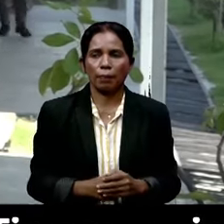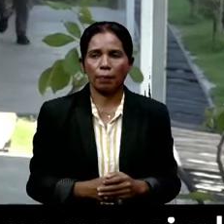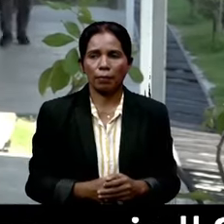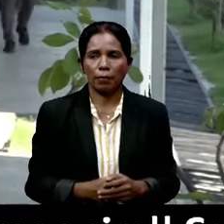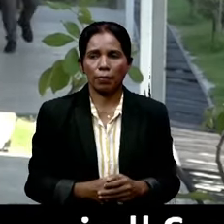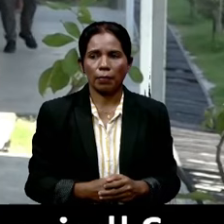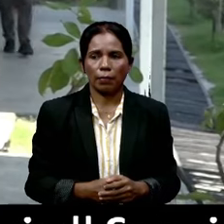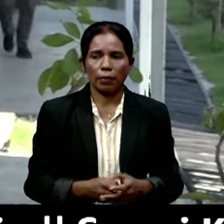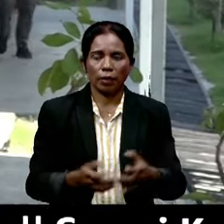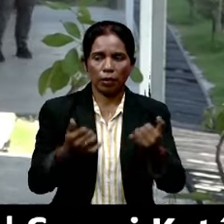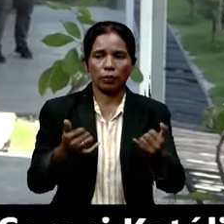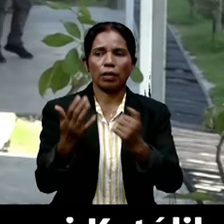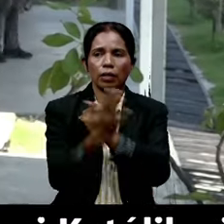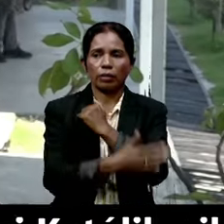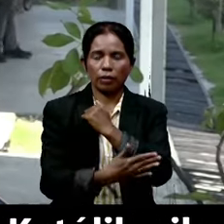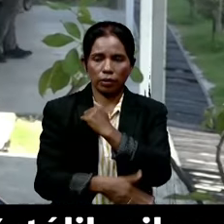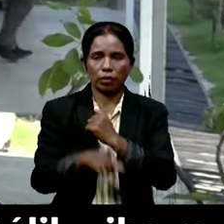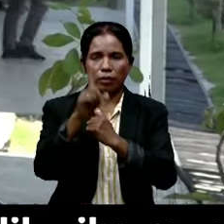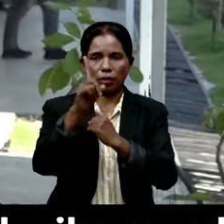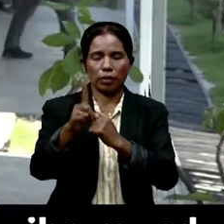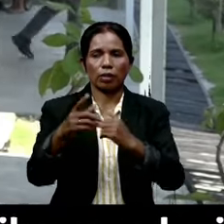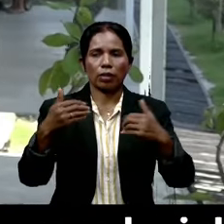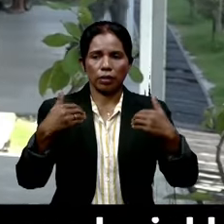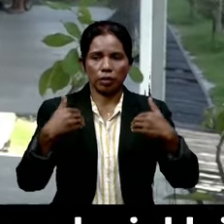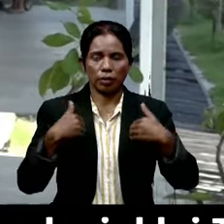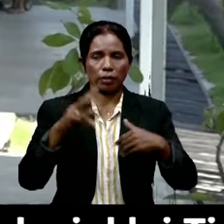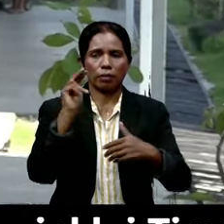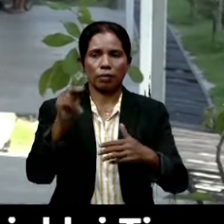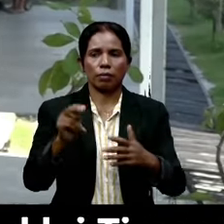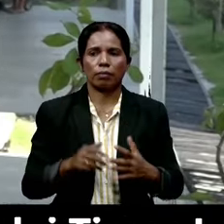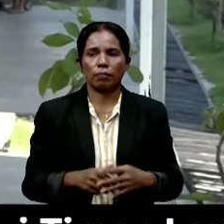Agora nação ida ninha